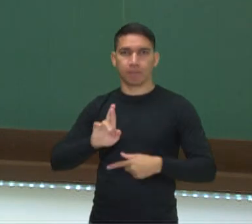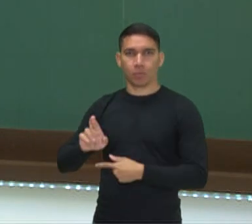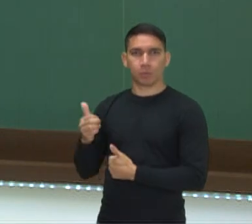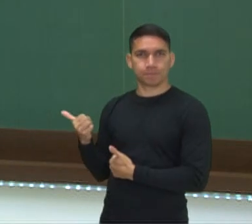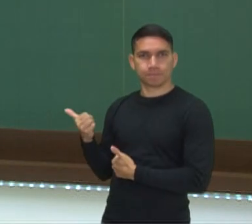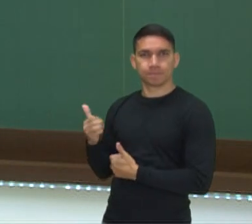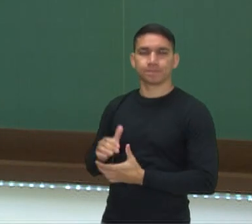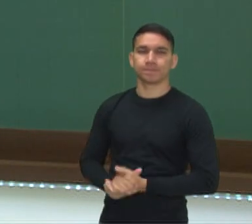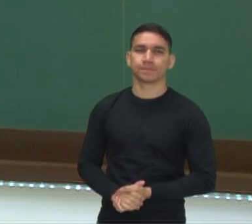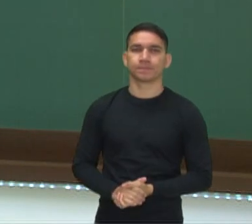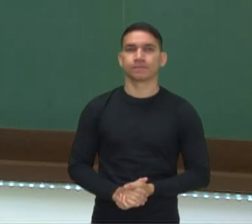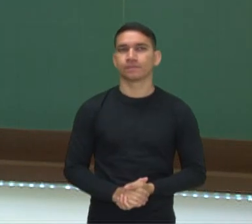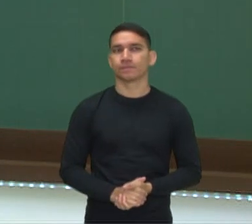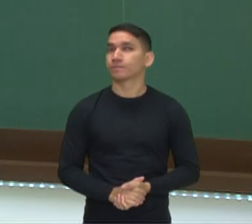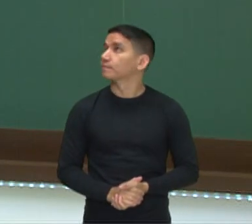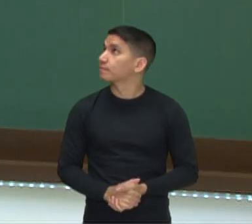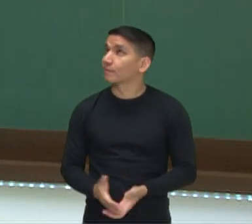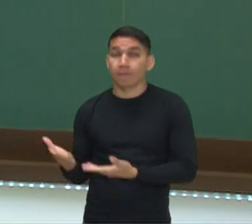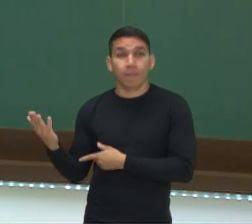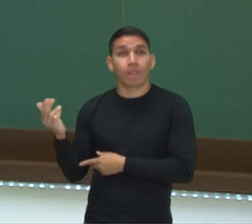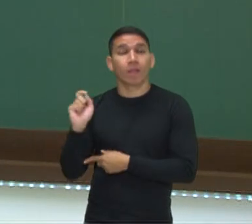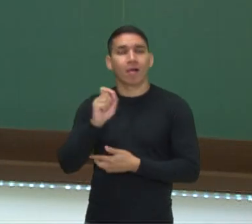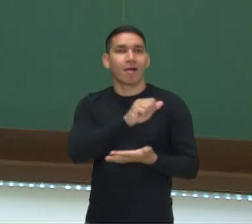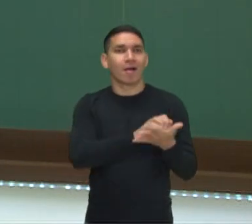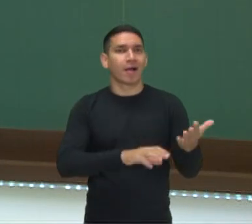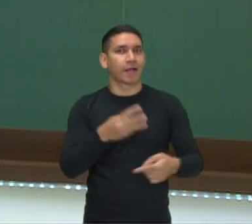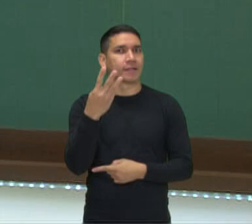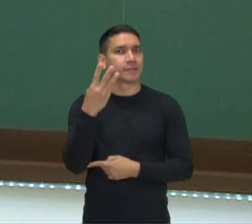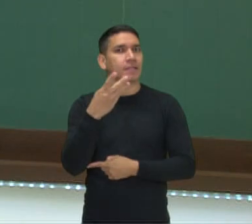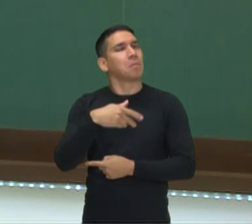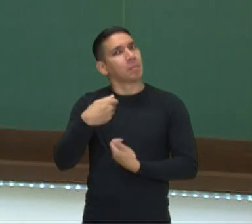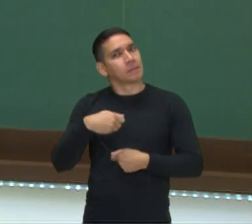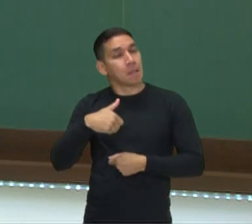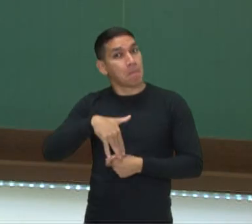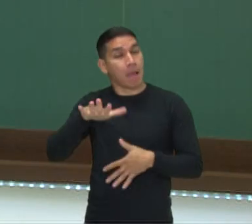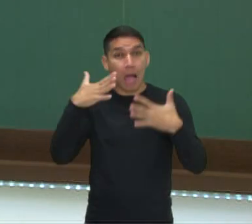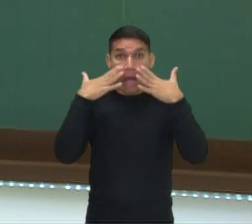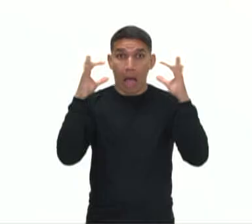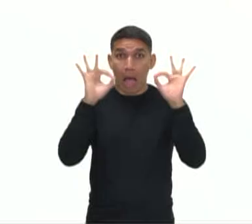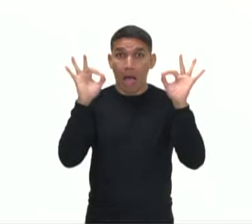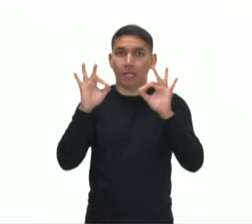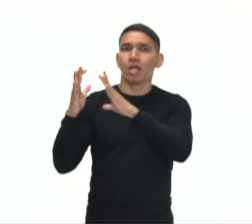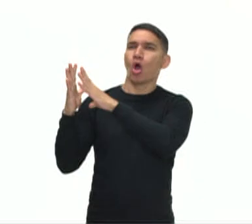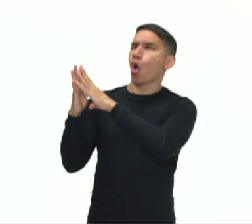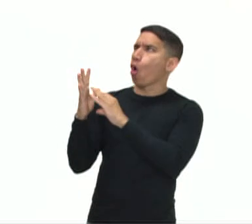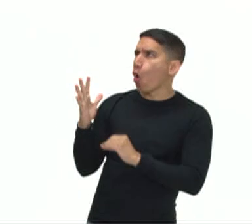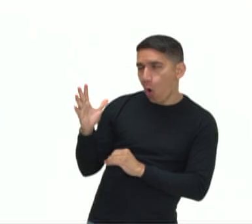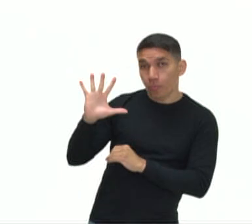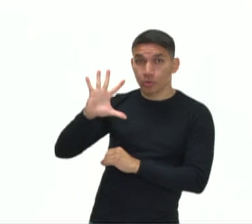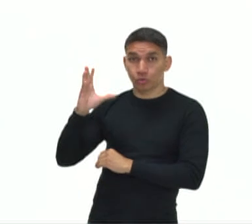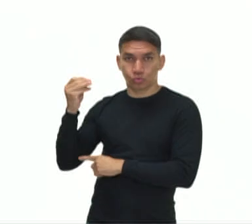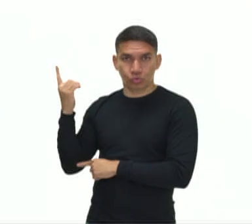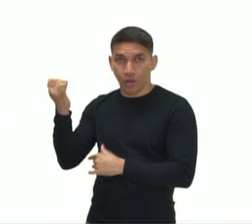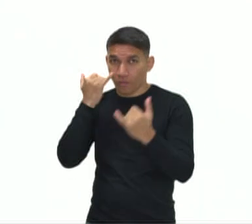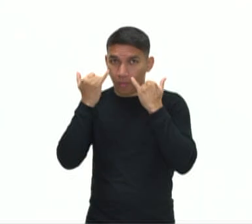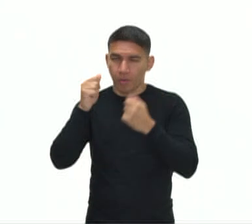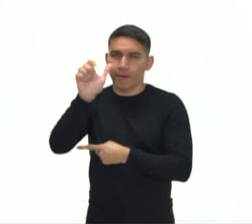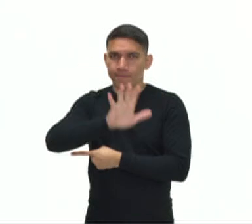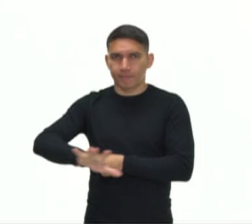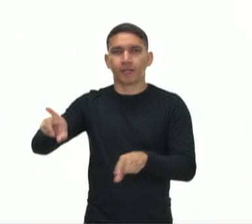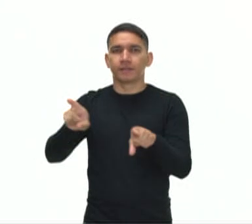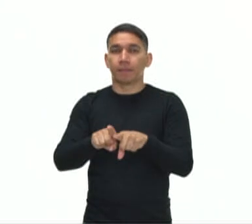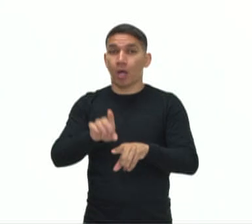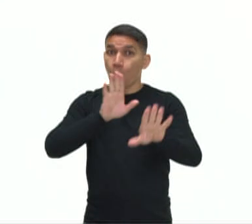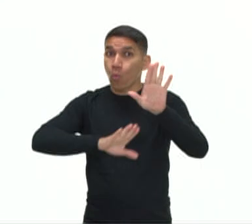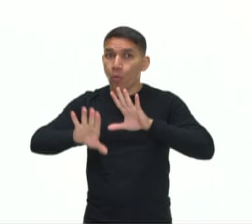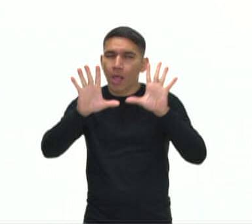tranquilo? Neste terceiro exercício vai precisar um pouquinho mais de atenção. Copia direitinho o enunciado e a figura.